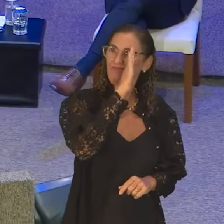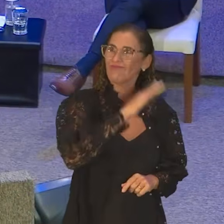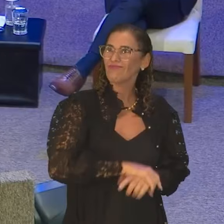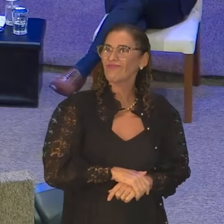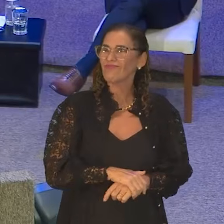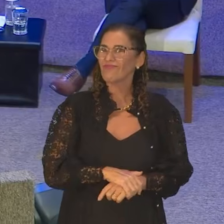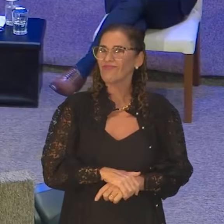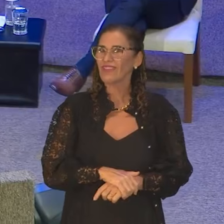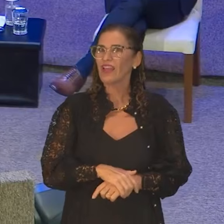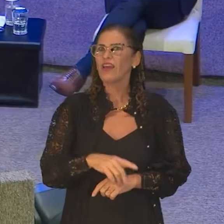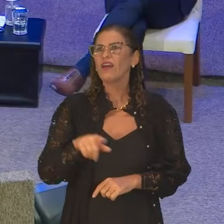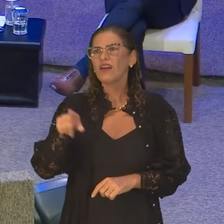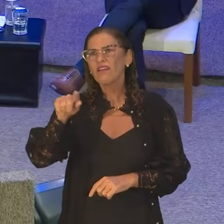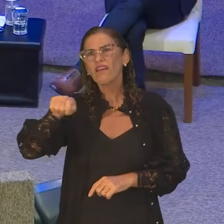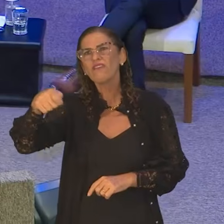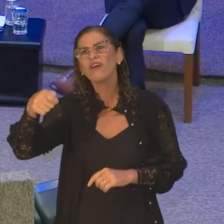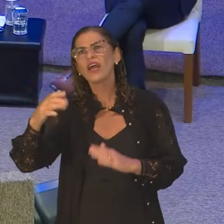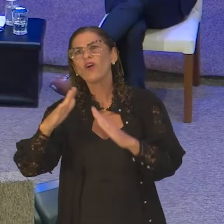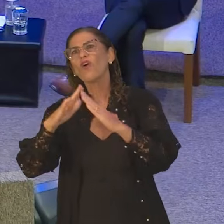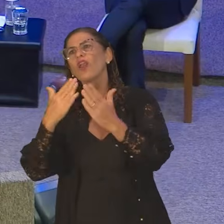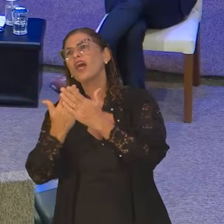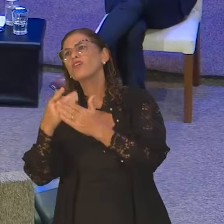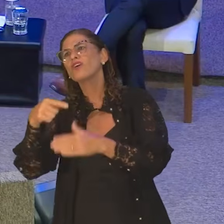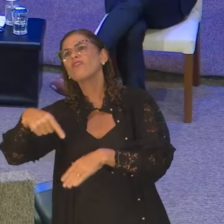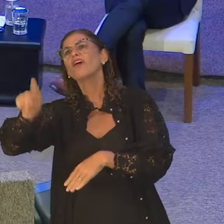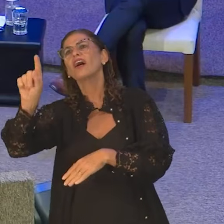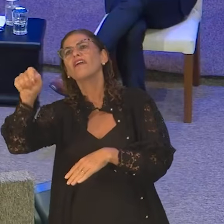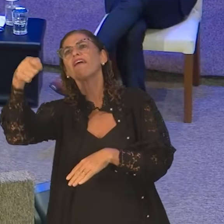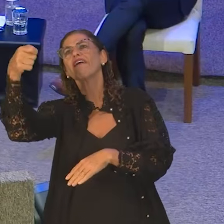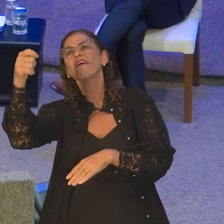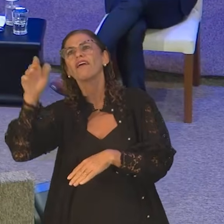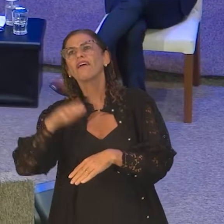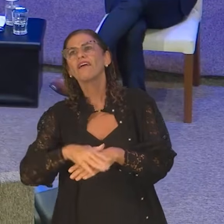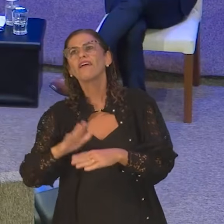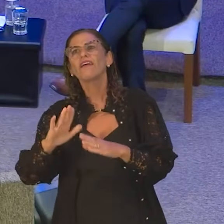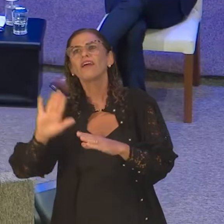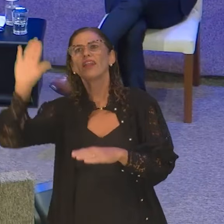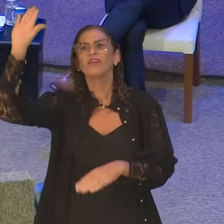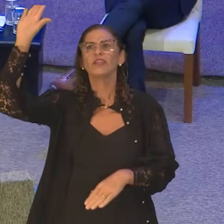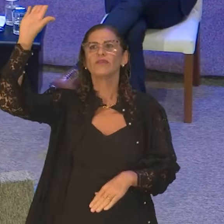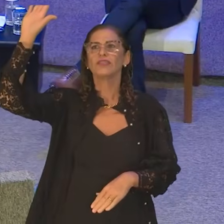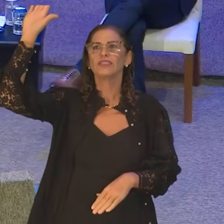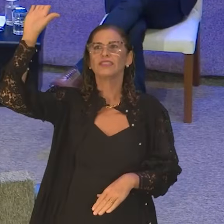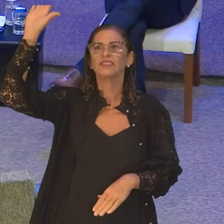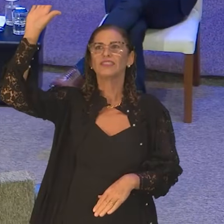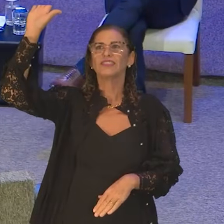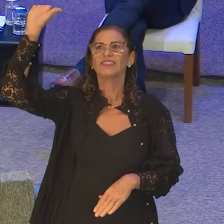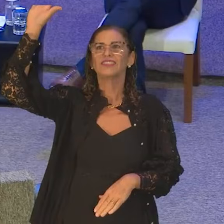Quem vai para o colégio? Quem vai para a escola, para o colégio? Levanta a mão.